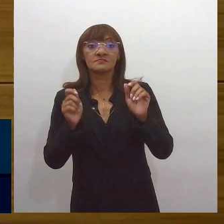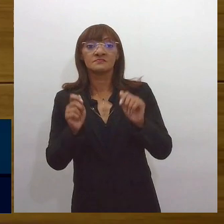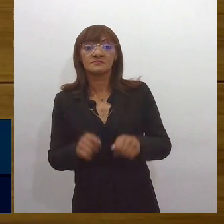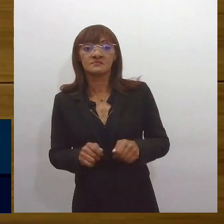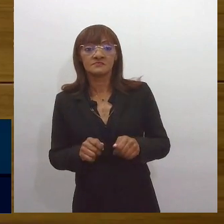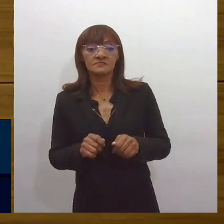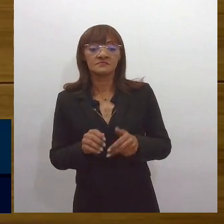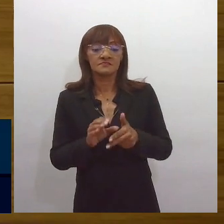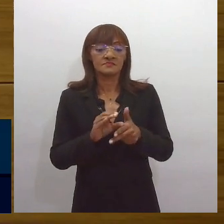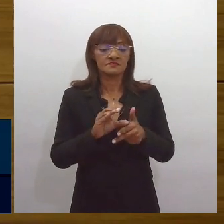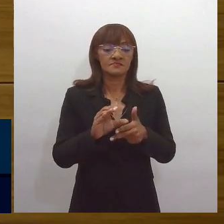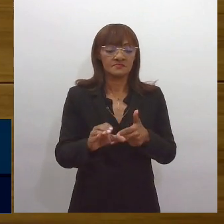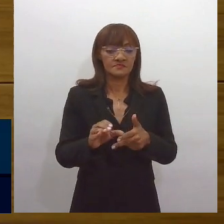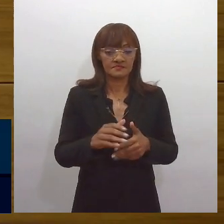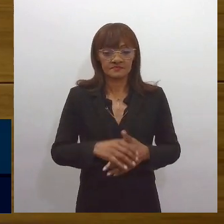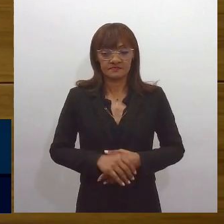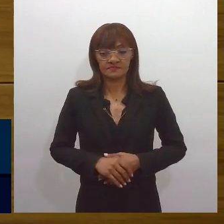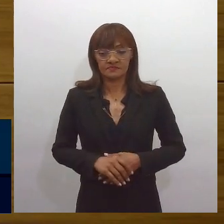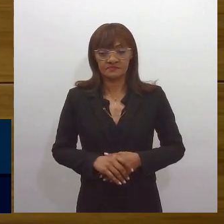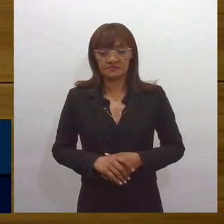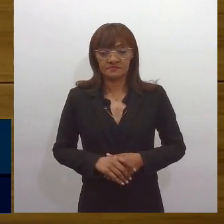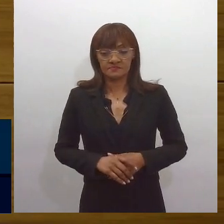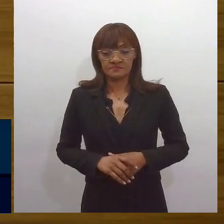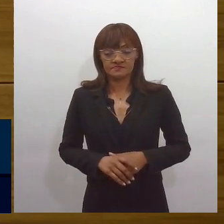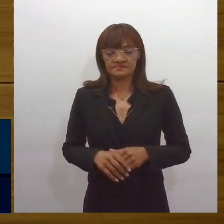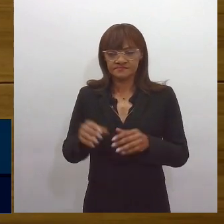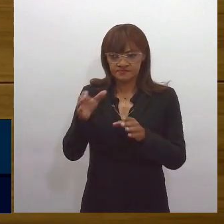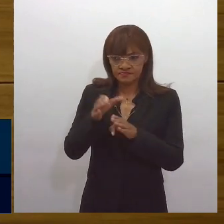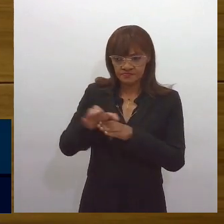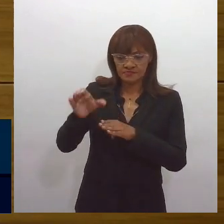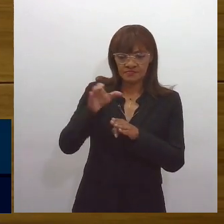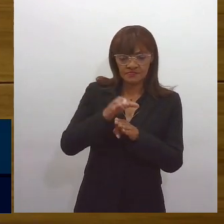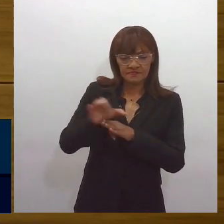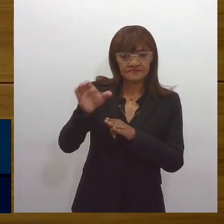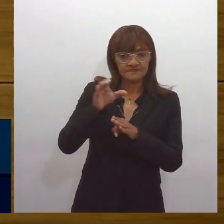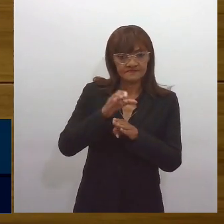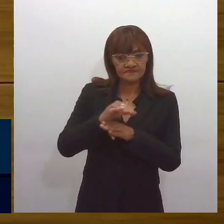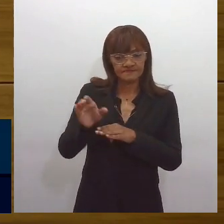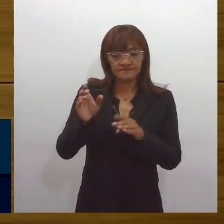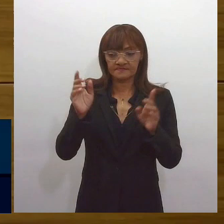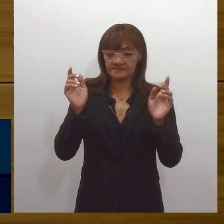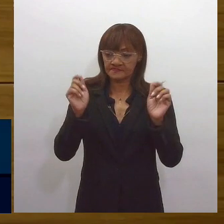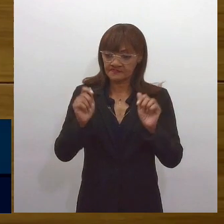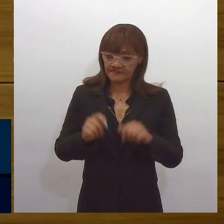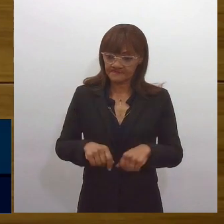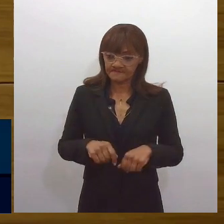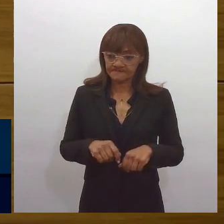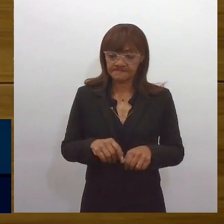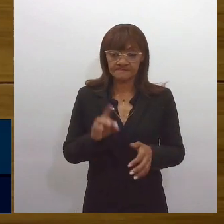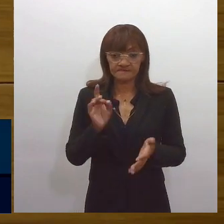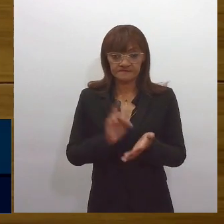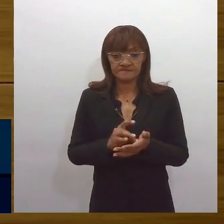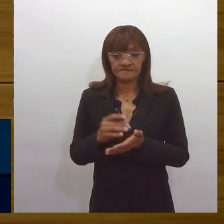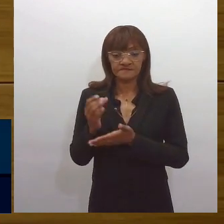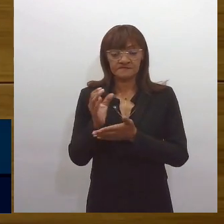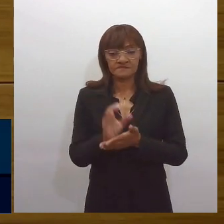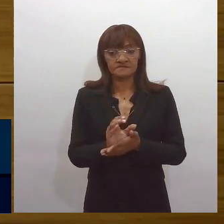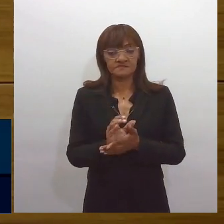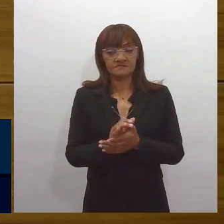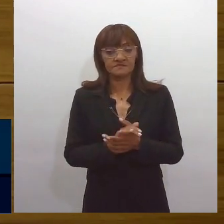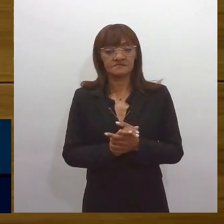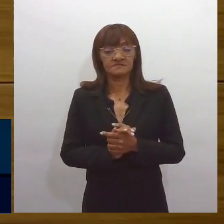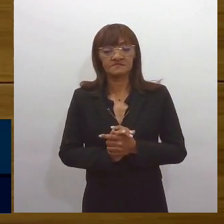bem orientada nesse sentido para Que ela possa efetivamente colocar recursos não eh eh não houve recursos da